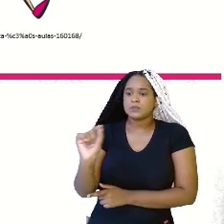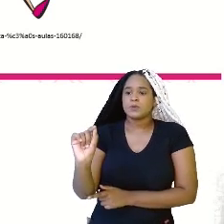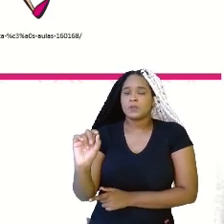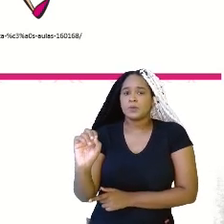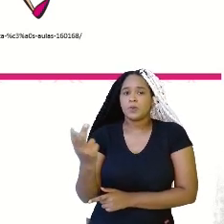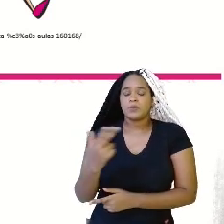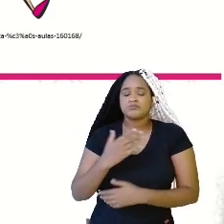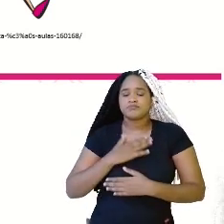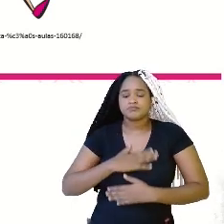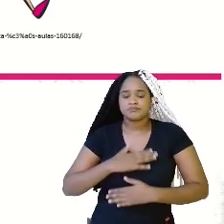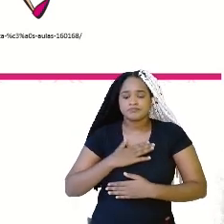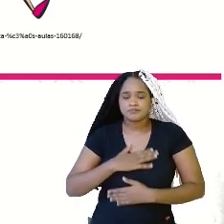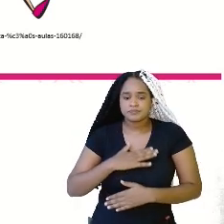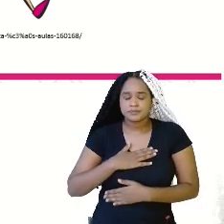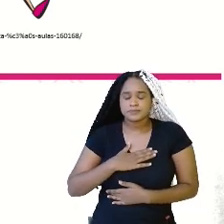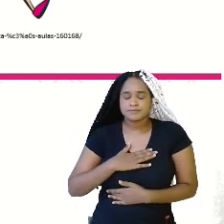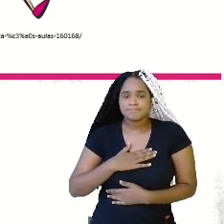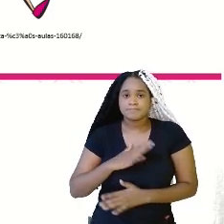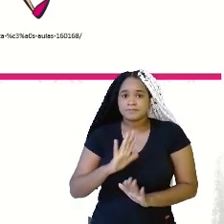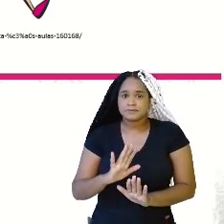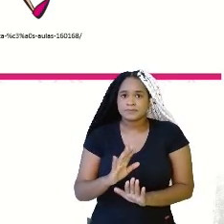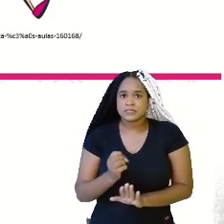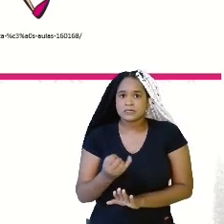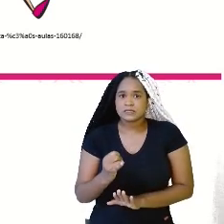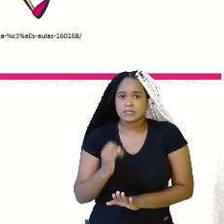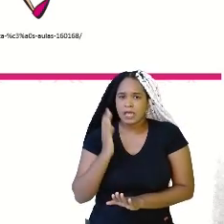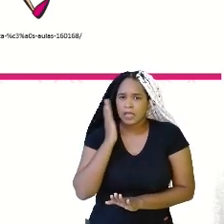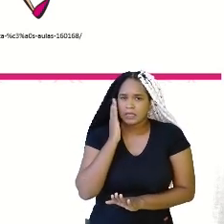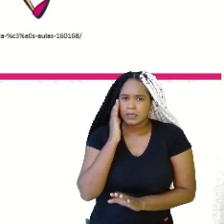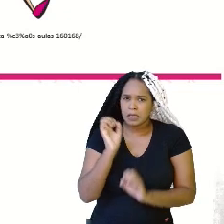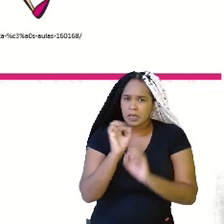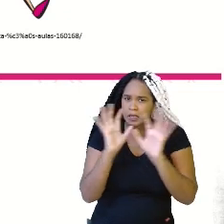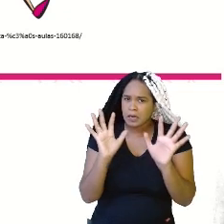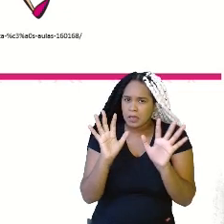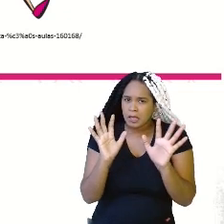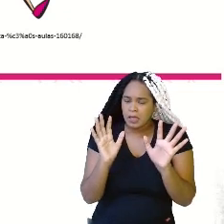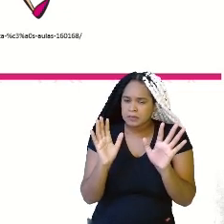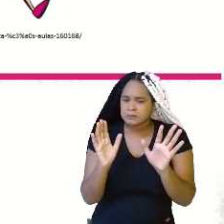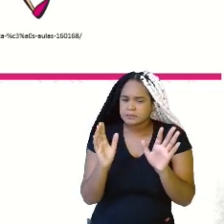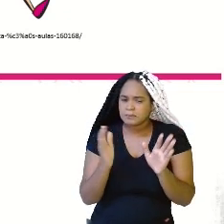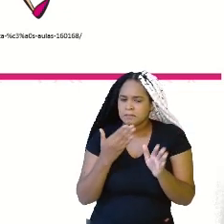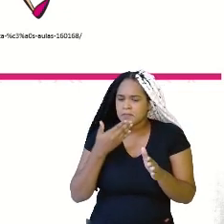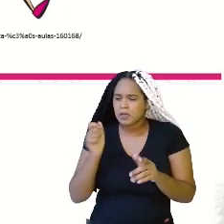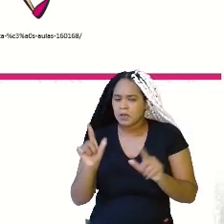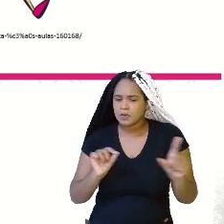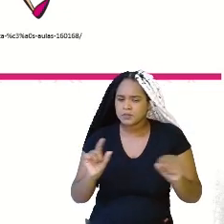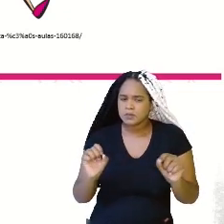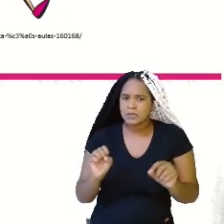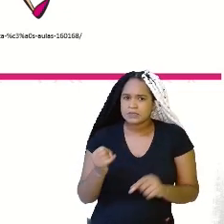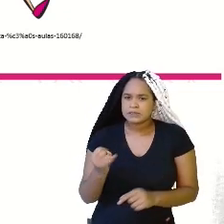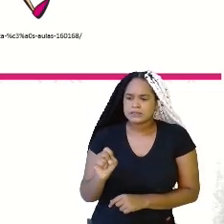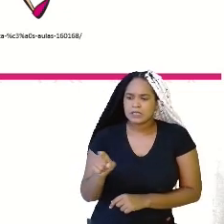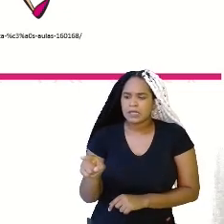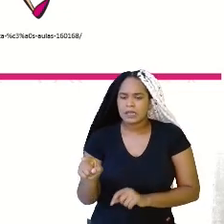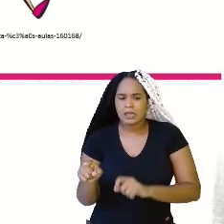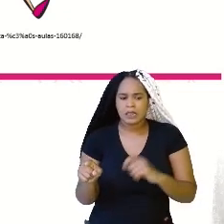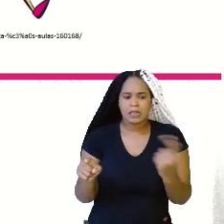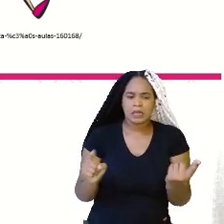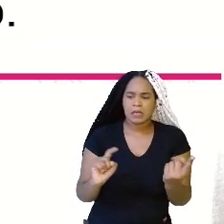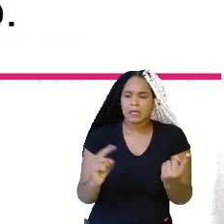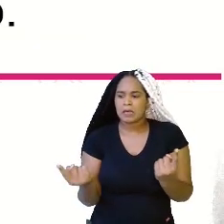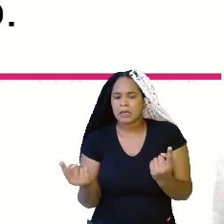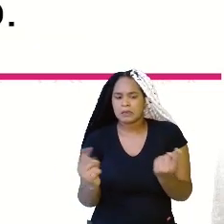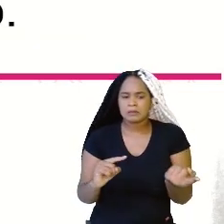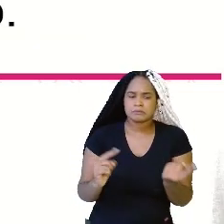fico tranquilo. Mas se não conseguir entender ainda qual é melhor, se isto ou aquilo. Legal